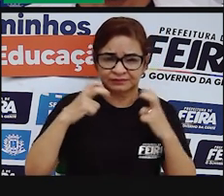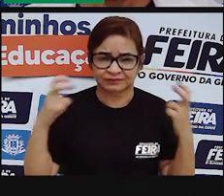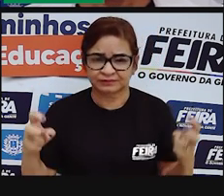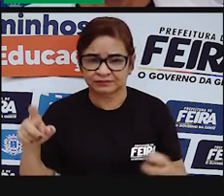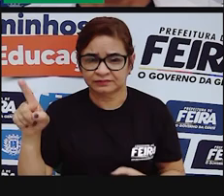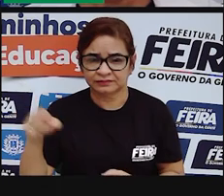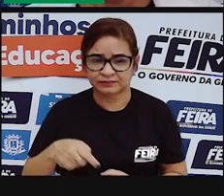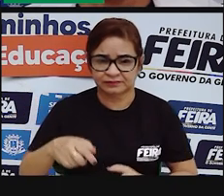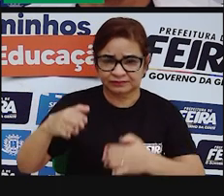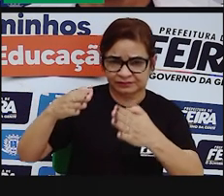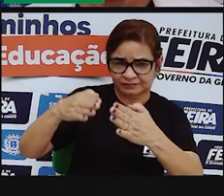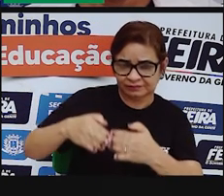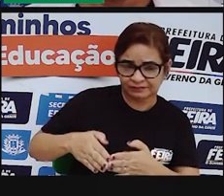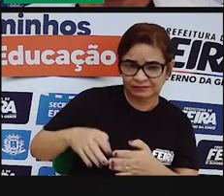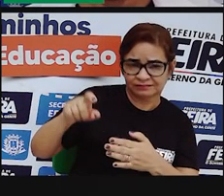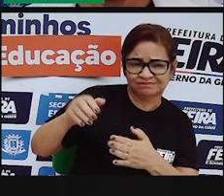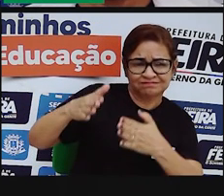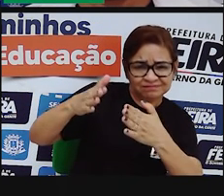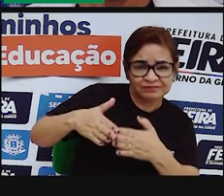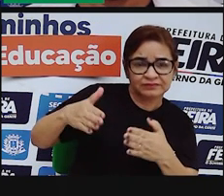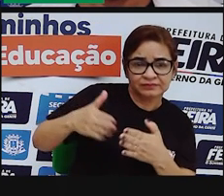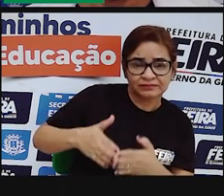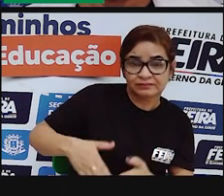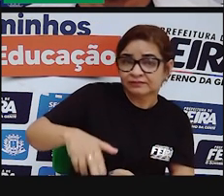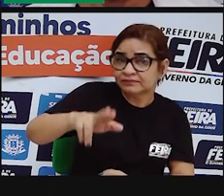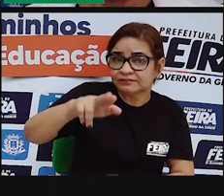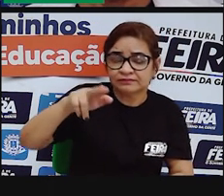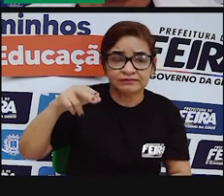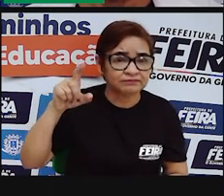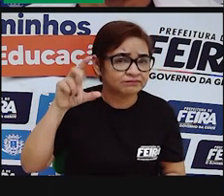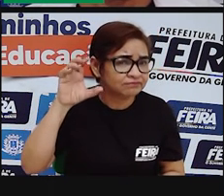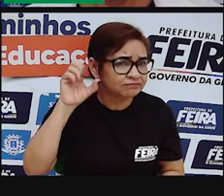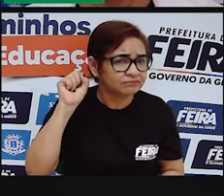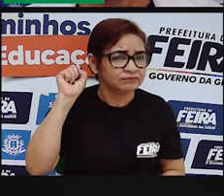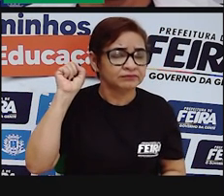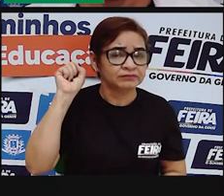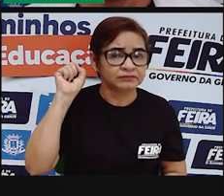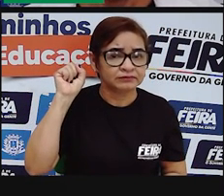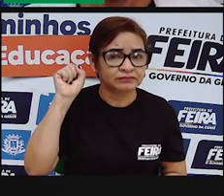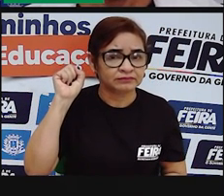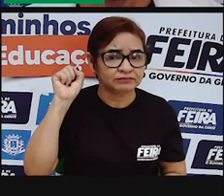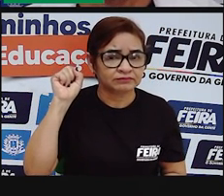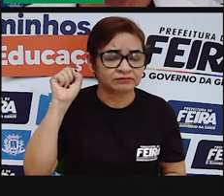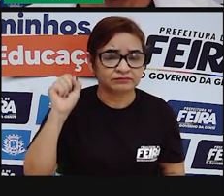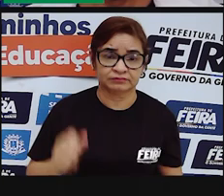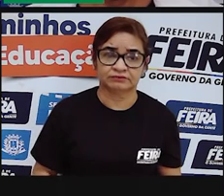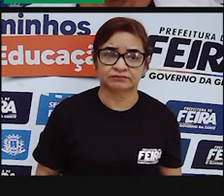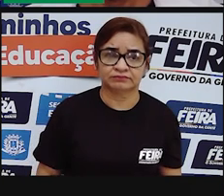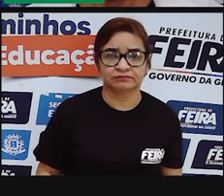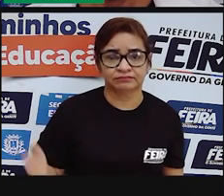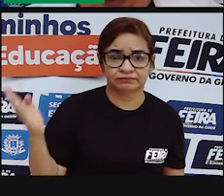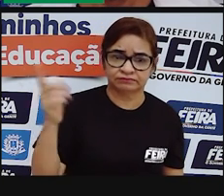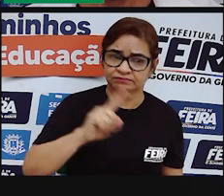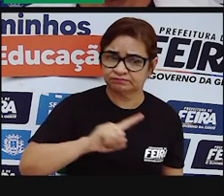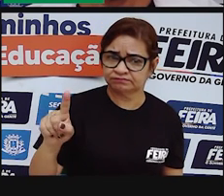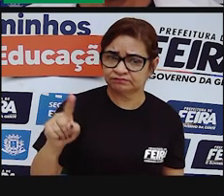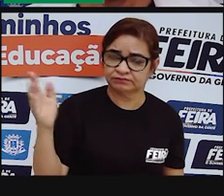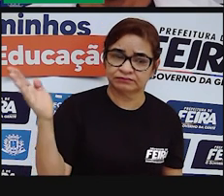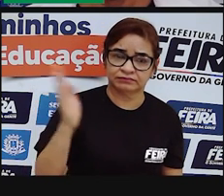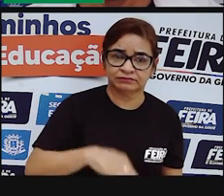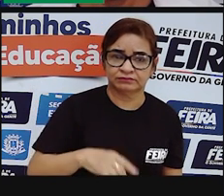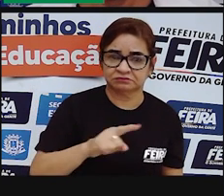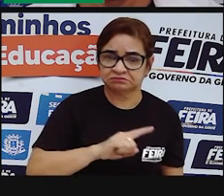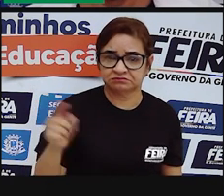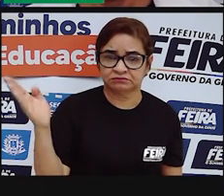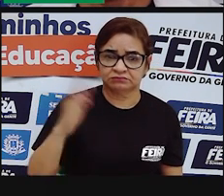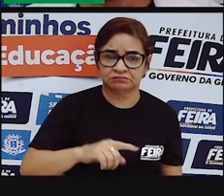pedi, e implorei. Ninguém me ouviu. Poderia ser nem chamei, nem gritei,